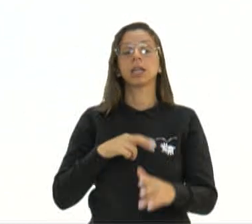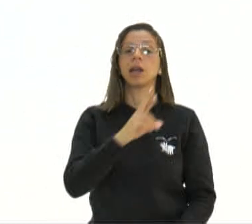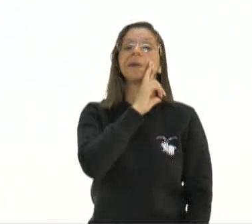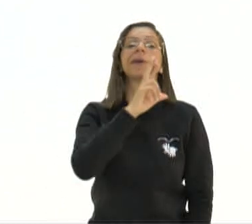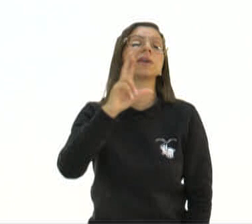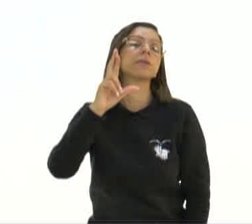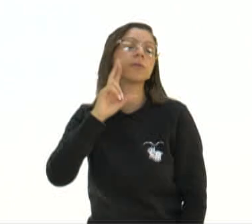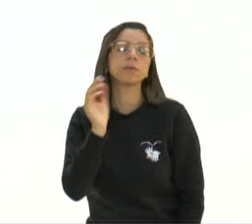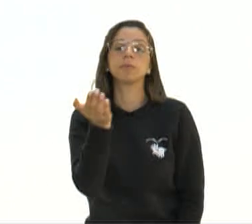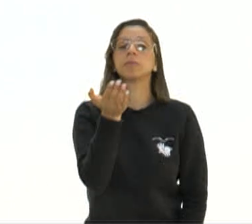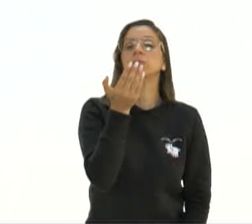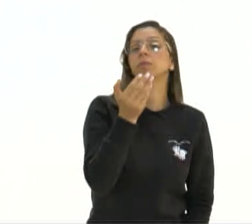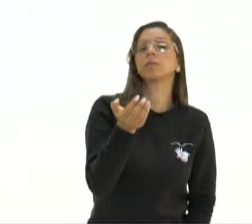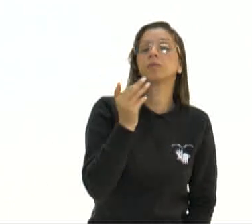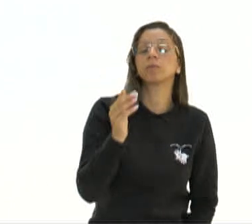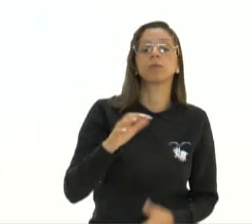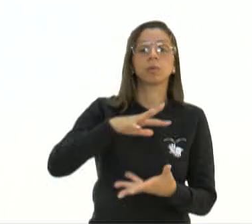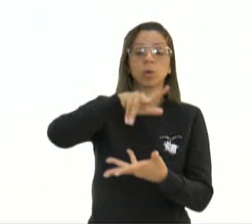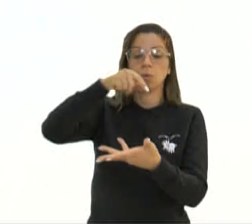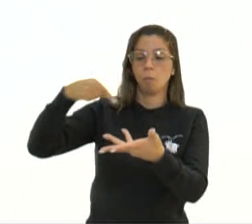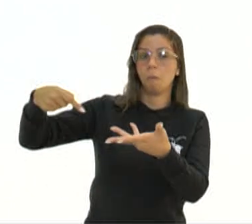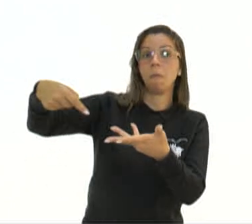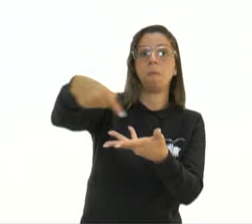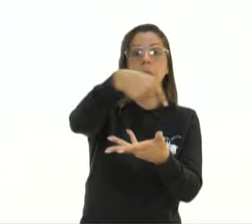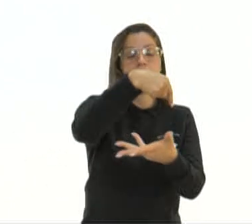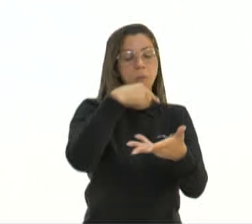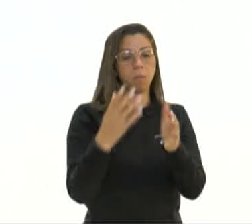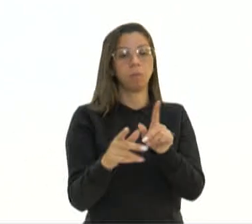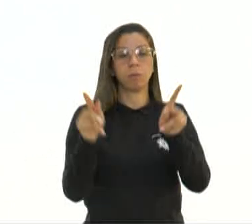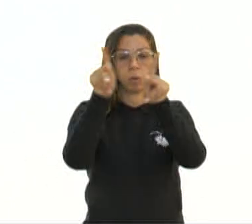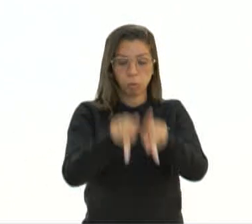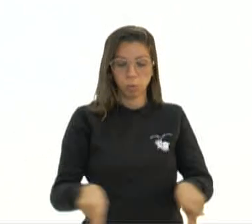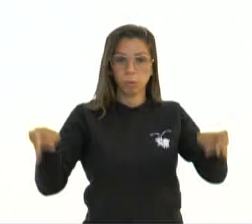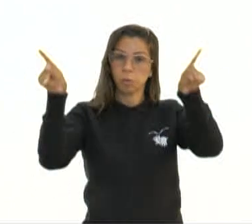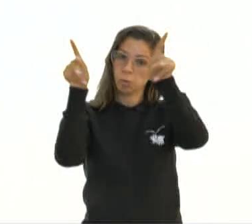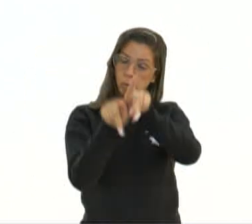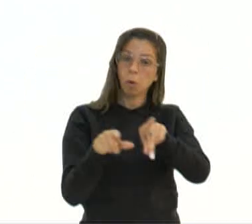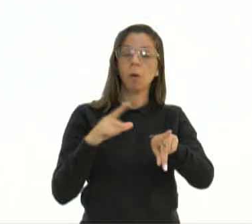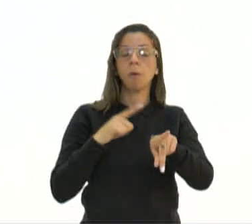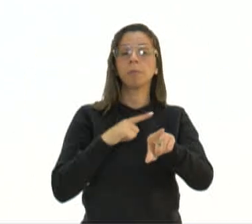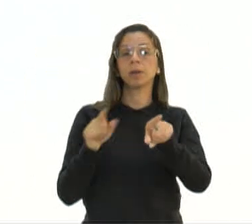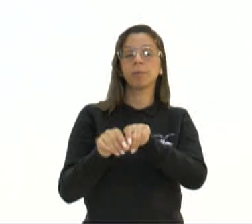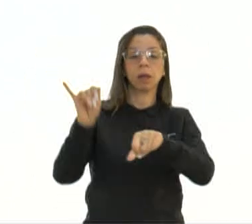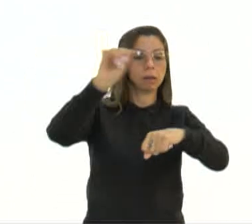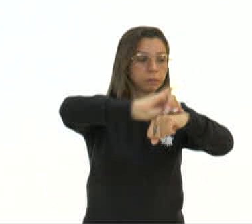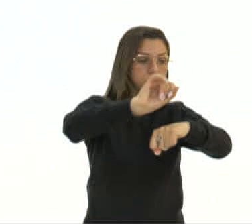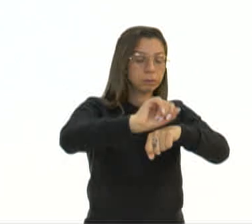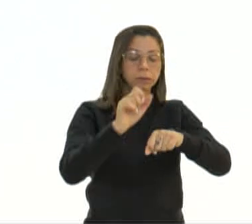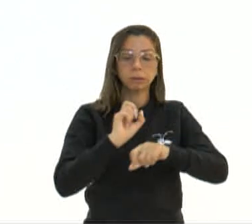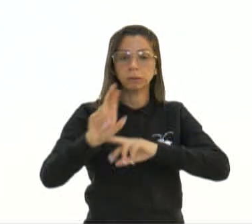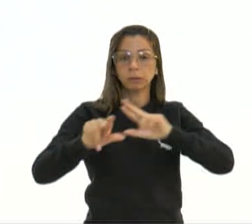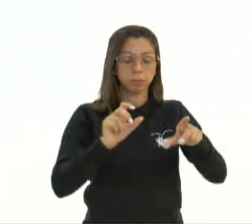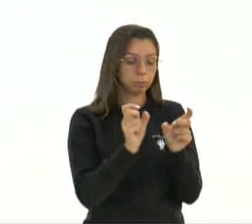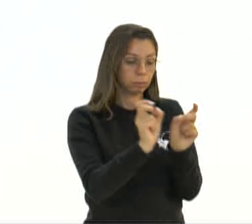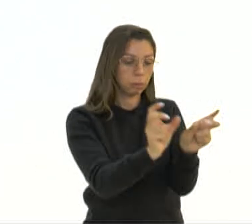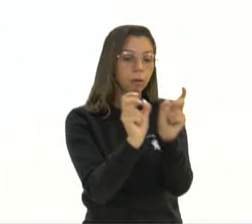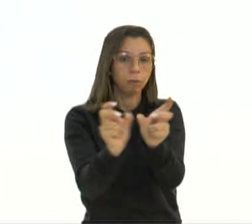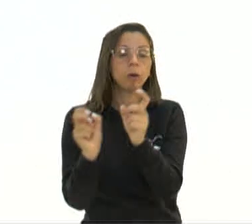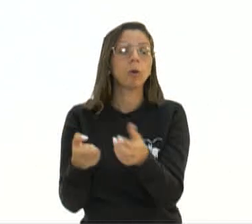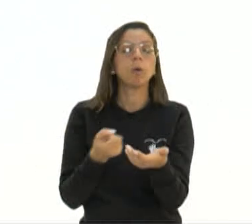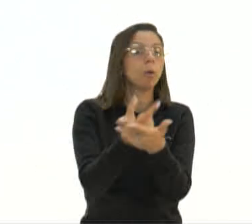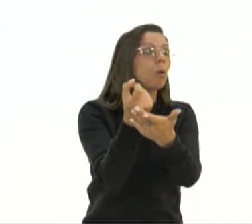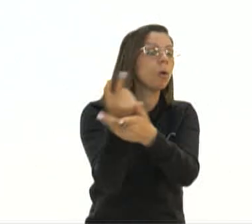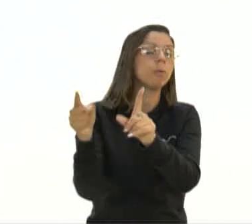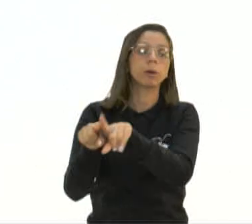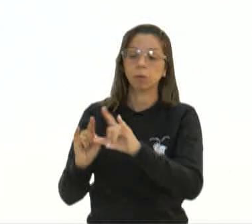da gastronomia do mundo, shoppings e centros diversos para diferentes tipos de compras. E mesmo em meio a